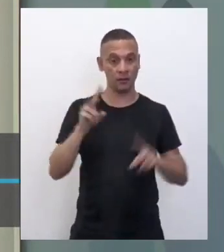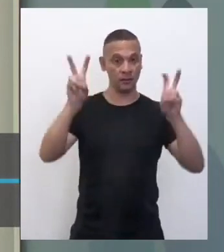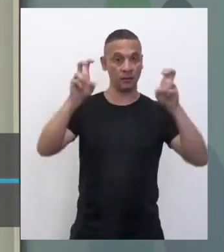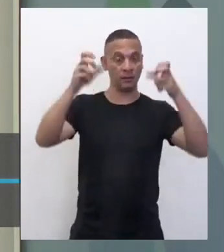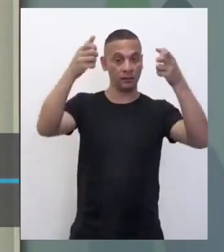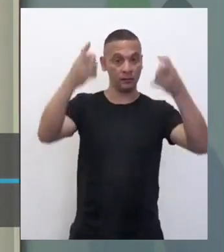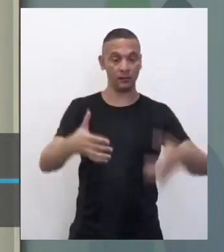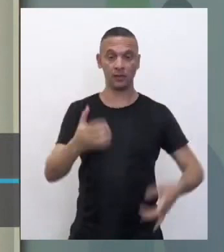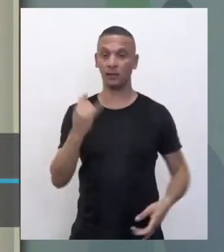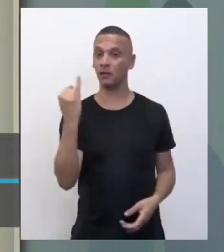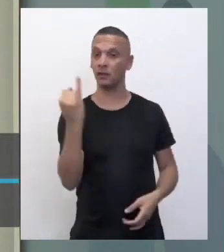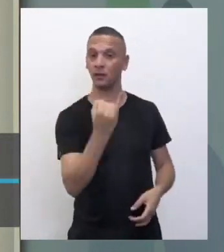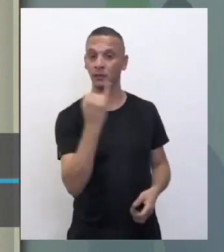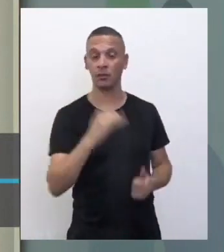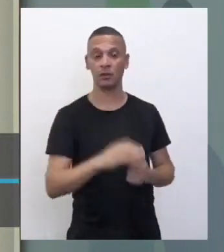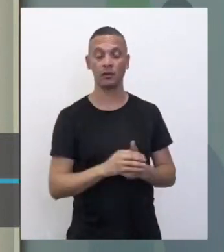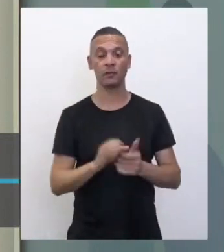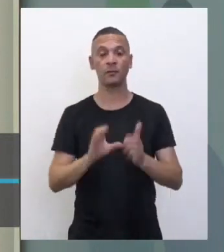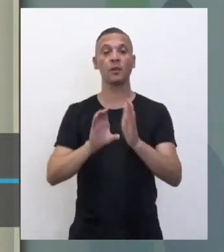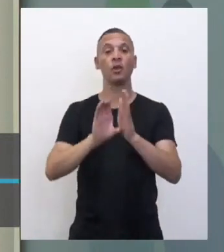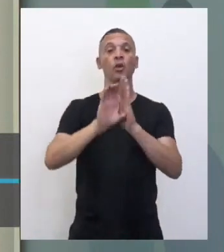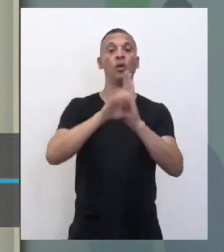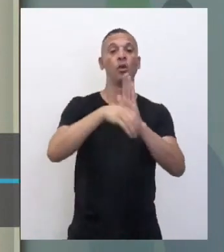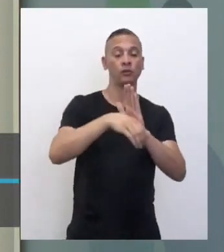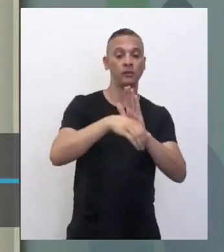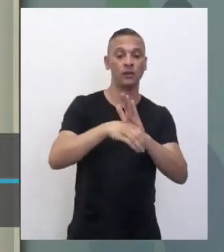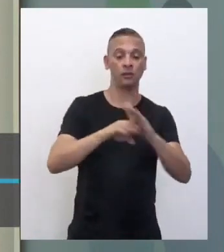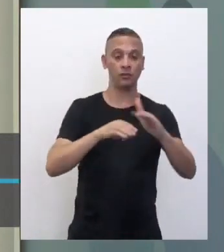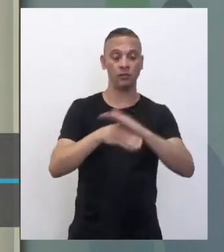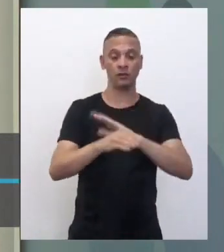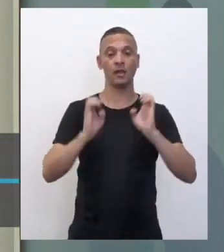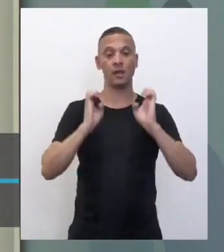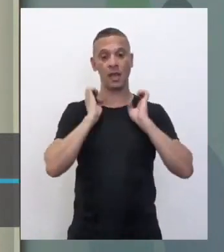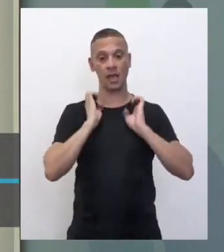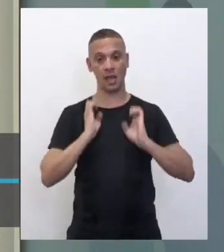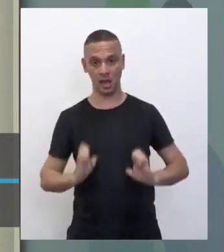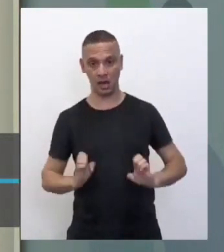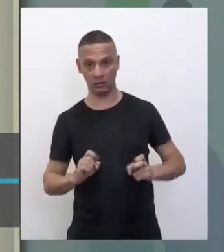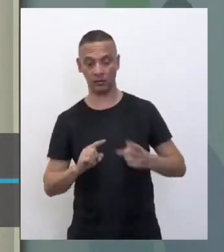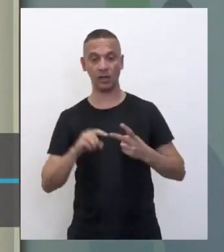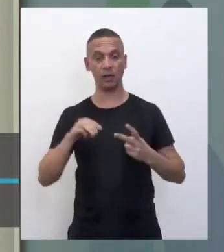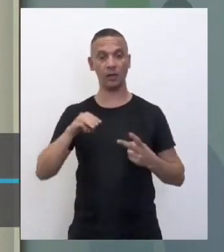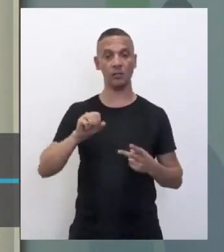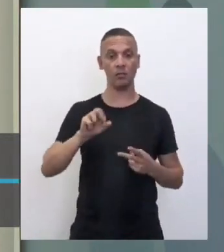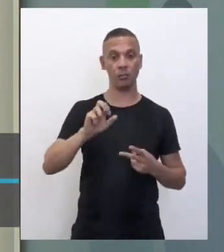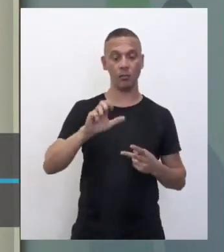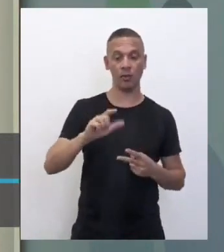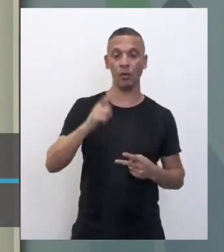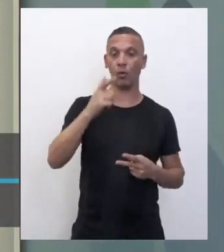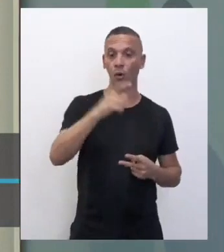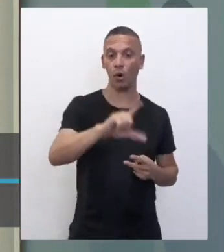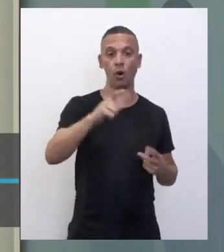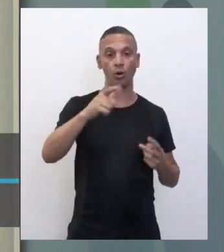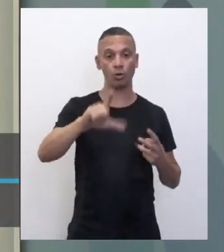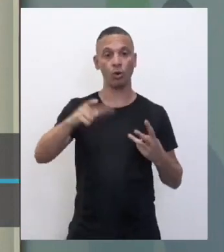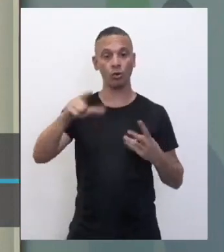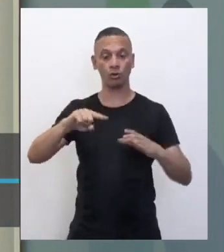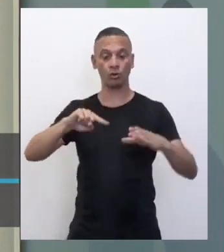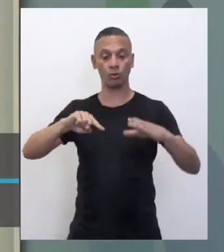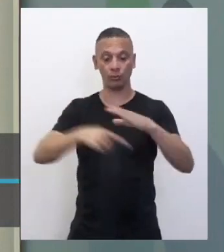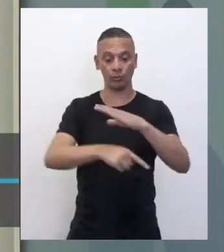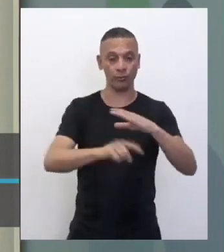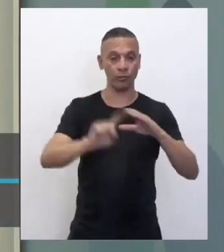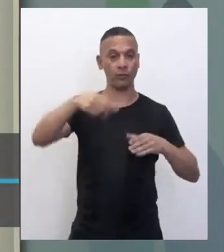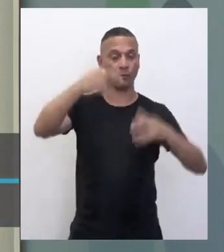aqui importante, gente. Os conceitos de ética, de moral e outros relacionados a estes, eles vão ser mais aprofundados na